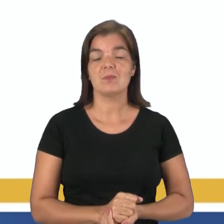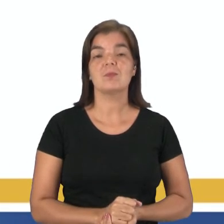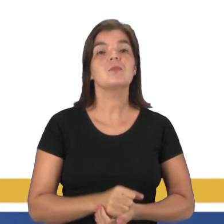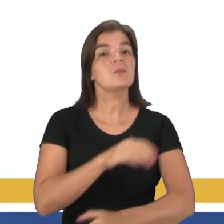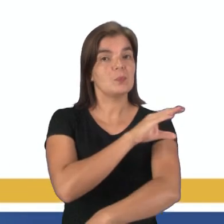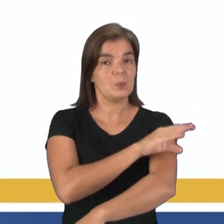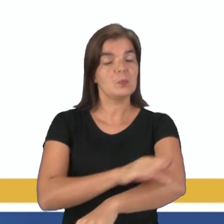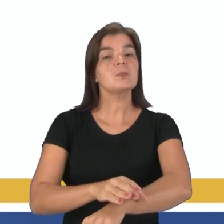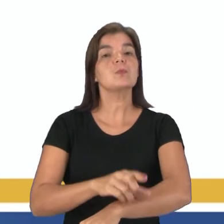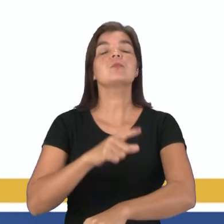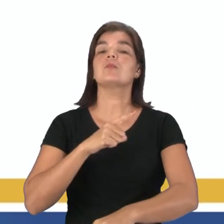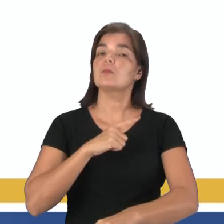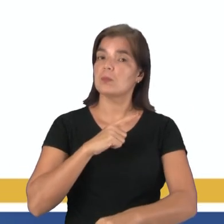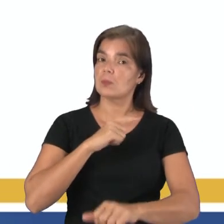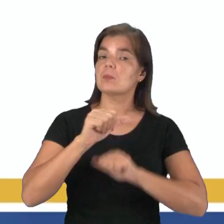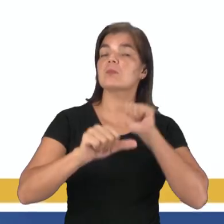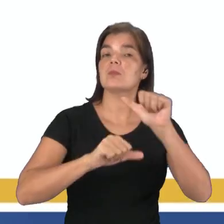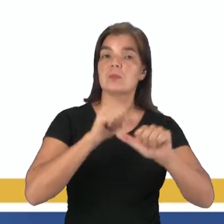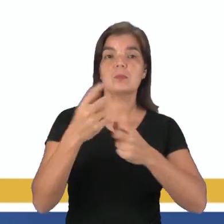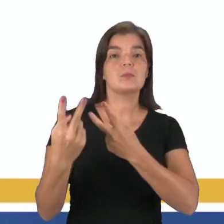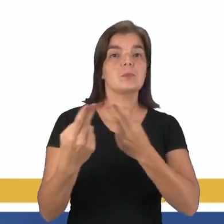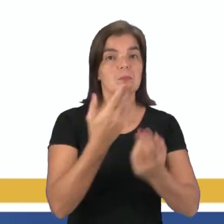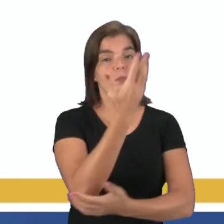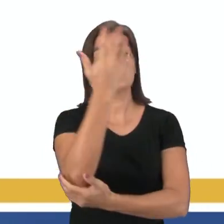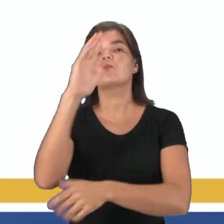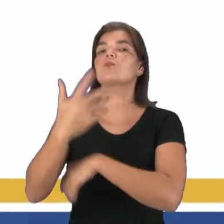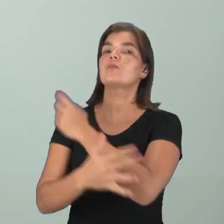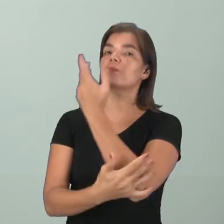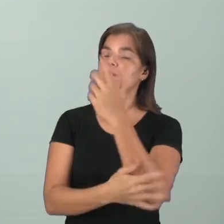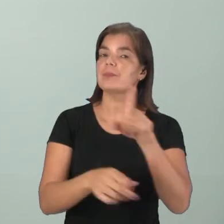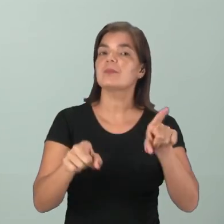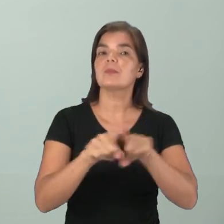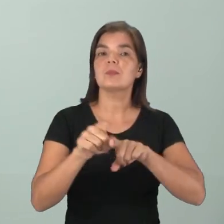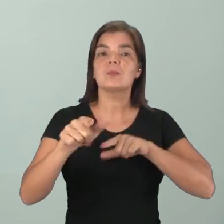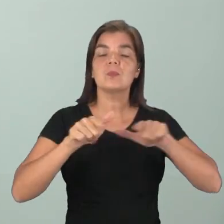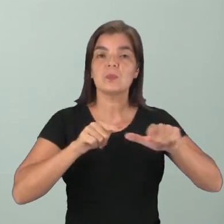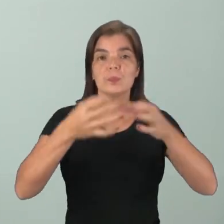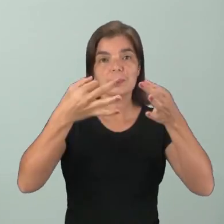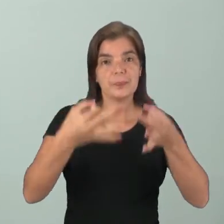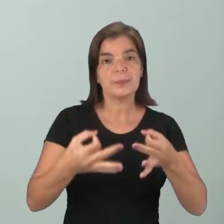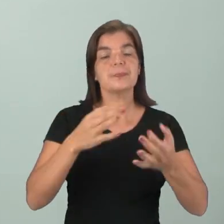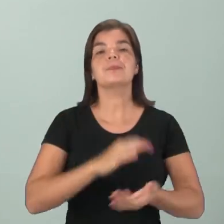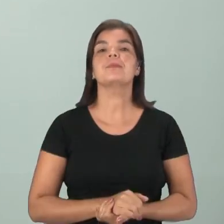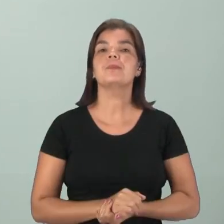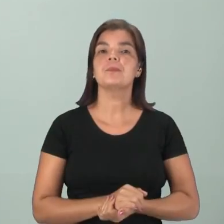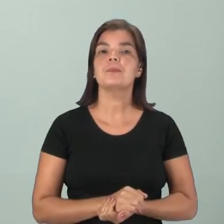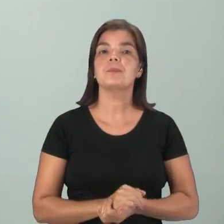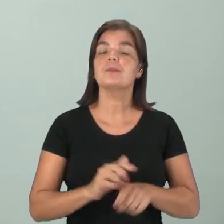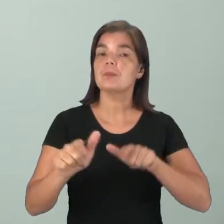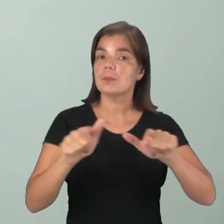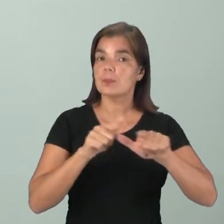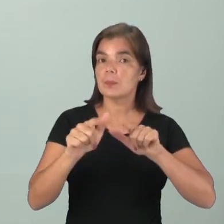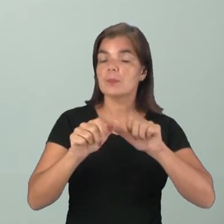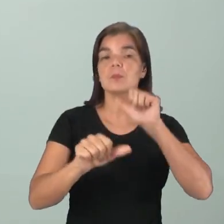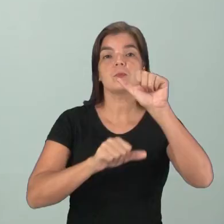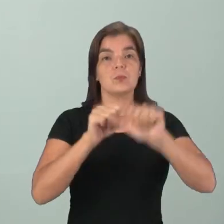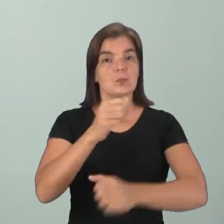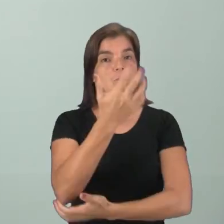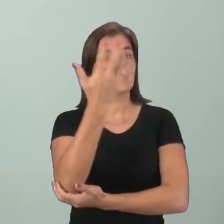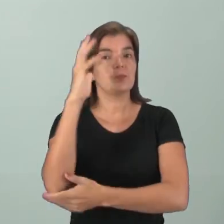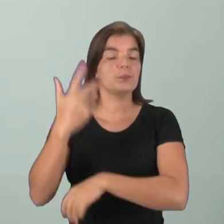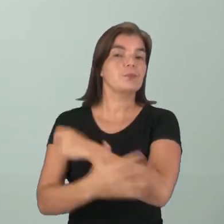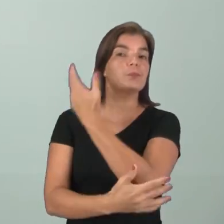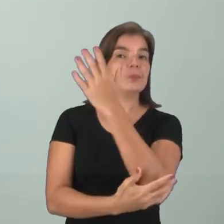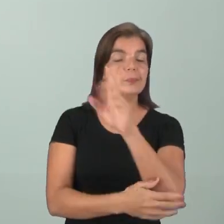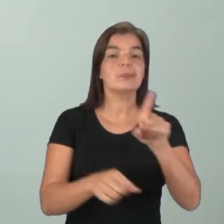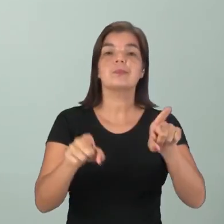massa. Então é essa cultura que vai transformar igualmente a natureza, através do trabalho, certo? O trabalho